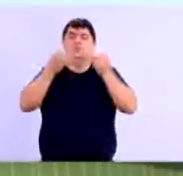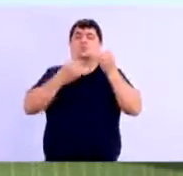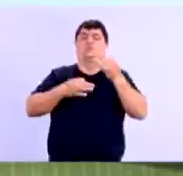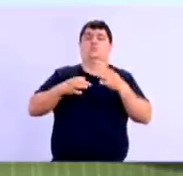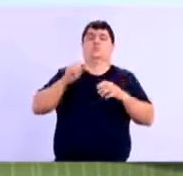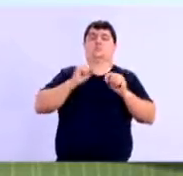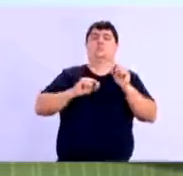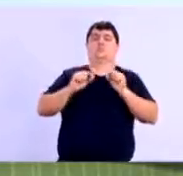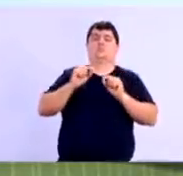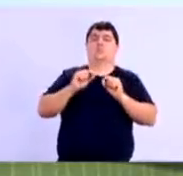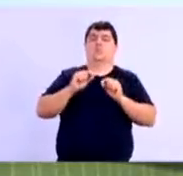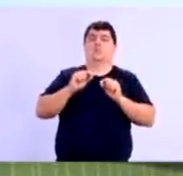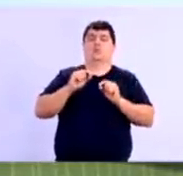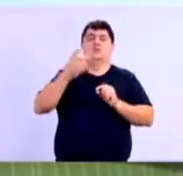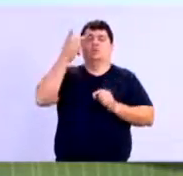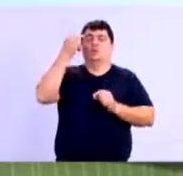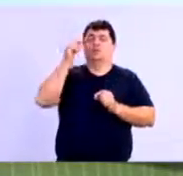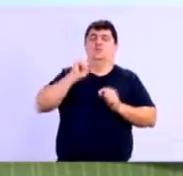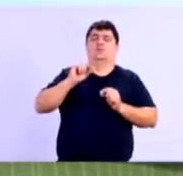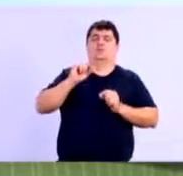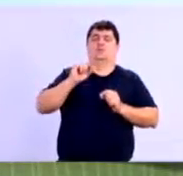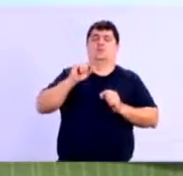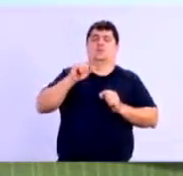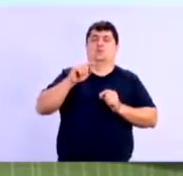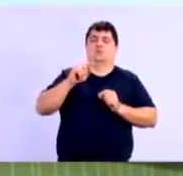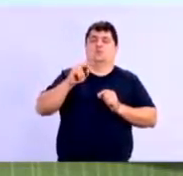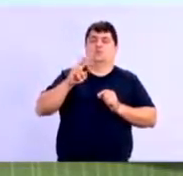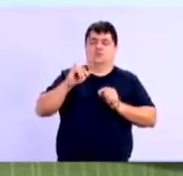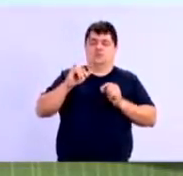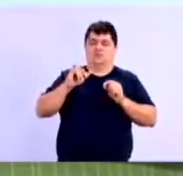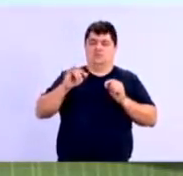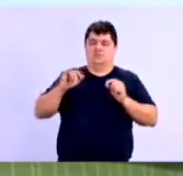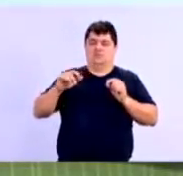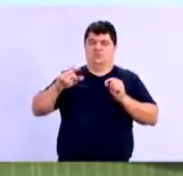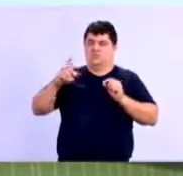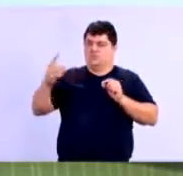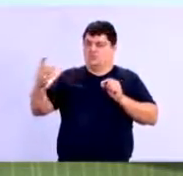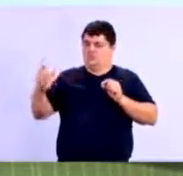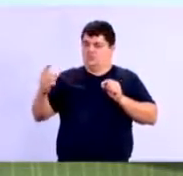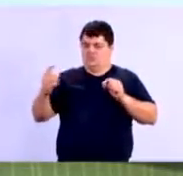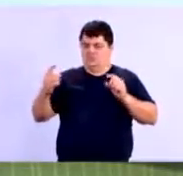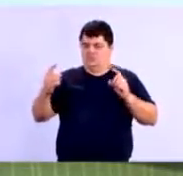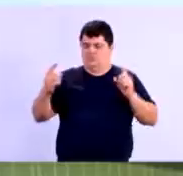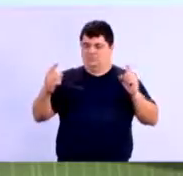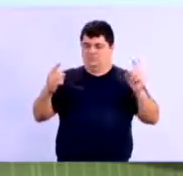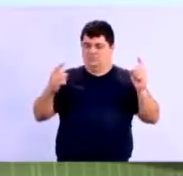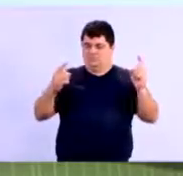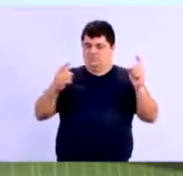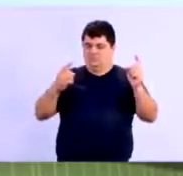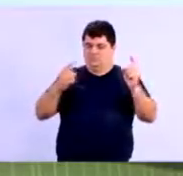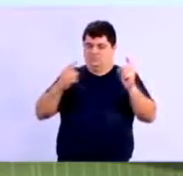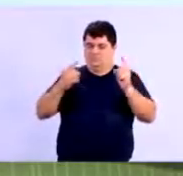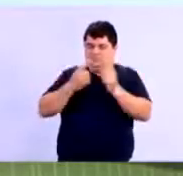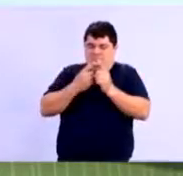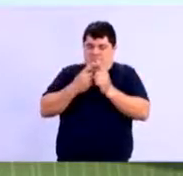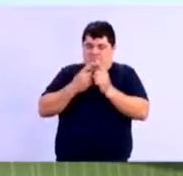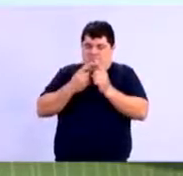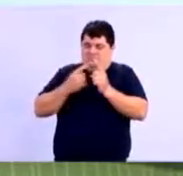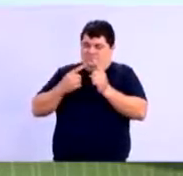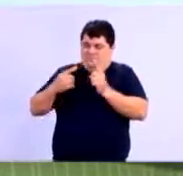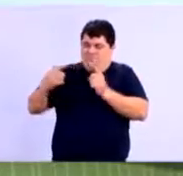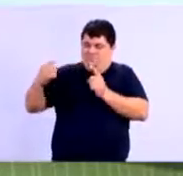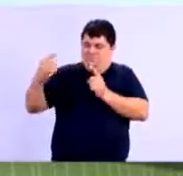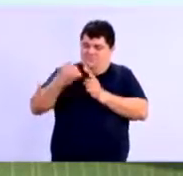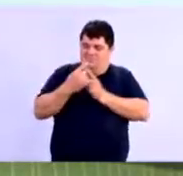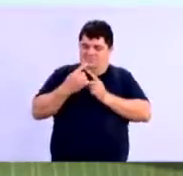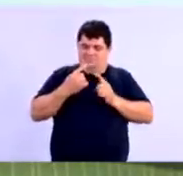pode identificar é o seguinte, que normalmente eles vão se entrelaçando, entendeu? Ele tem uma relação muito grande um com o outro. Quer dizer, se eu estabelecer margem